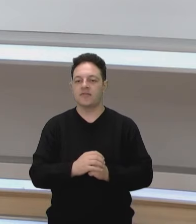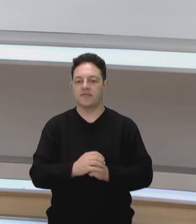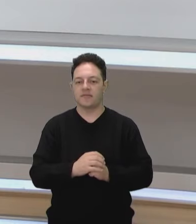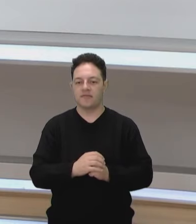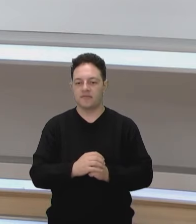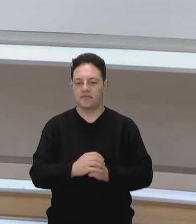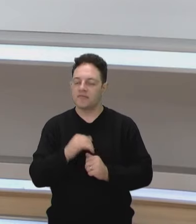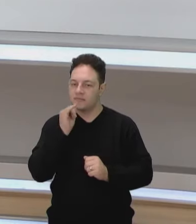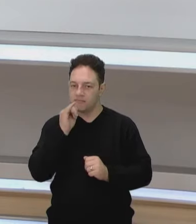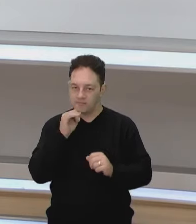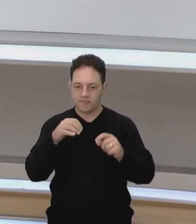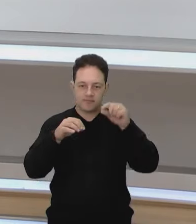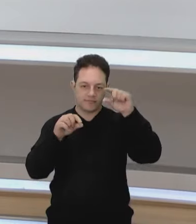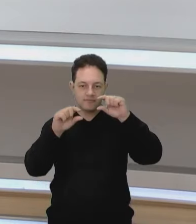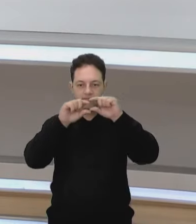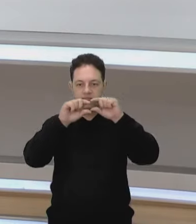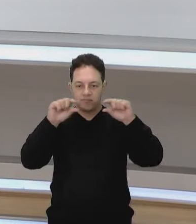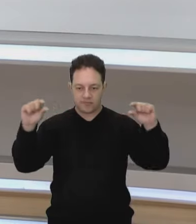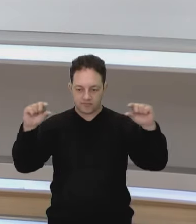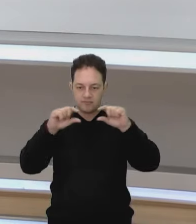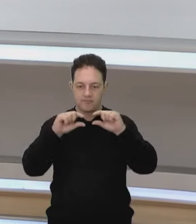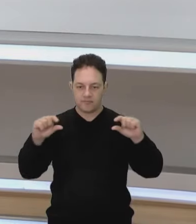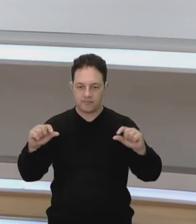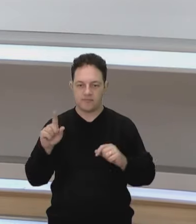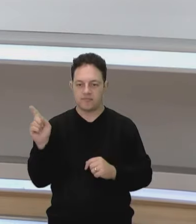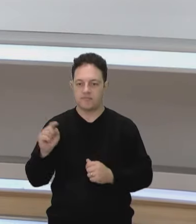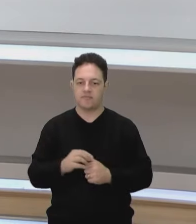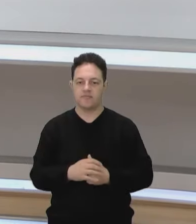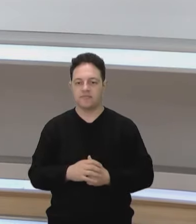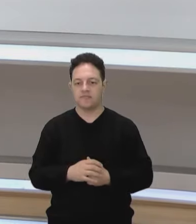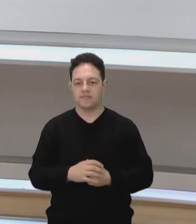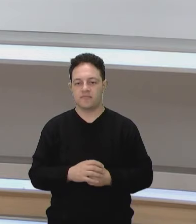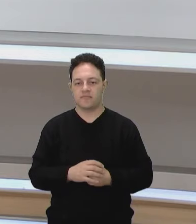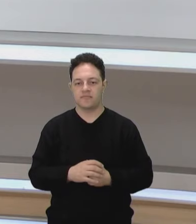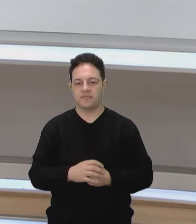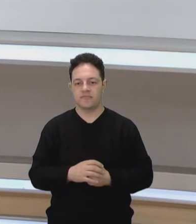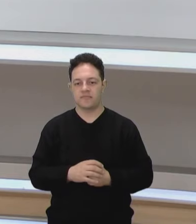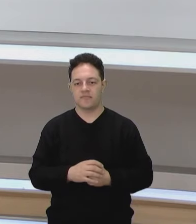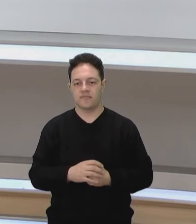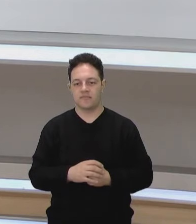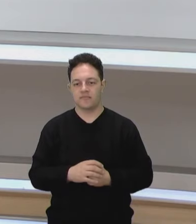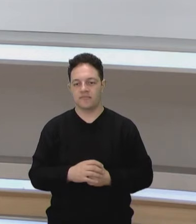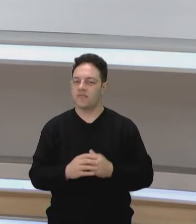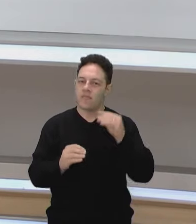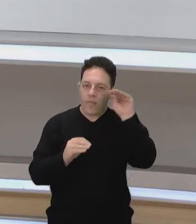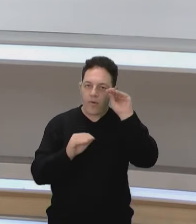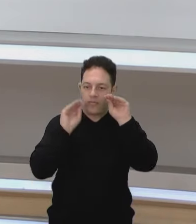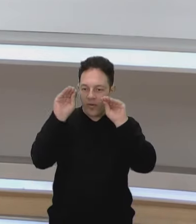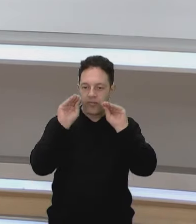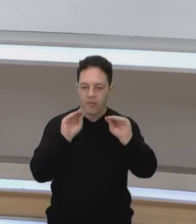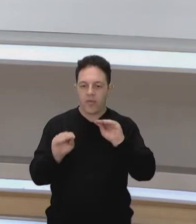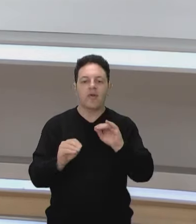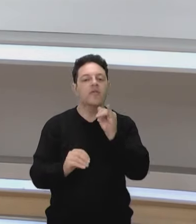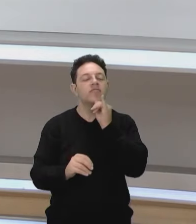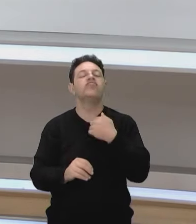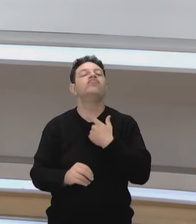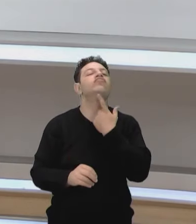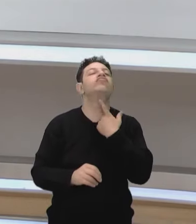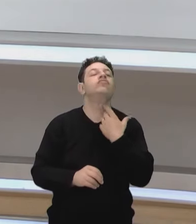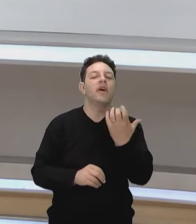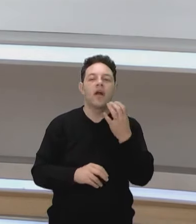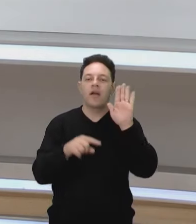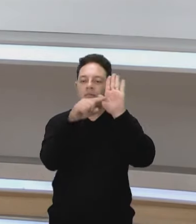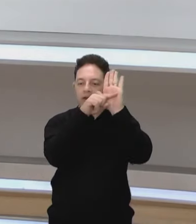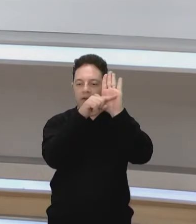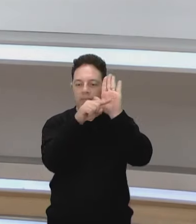Cada um saiu com 1.000 e aí tinha que escolher aí um desejo. subtrai o que tem de desejo e aí